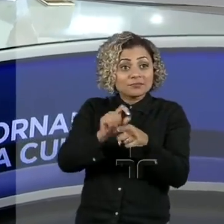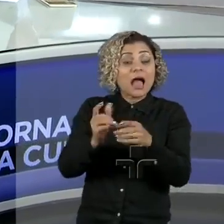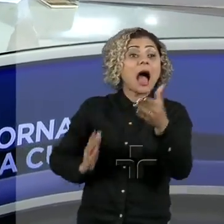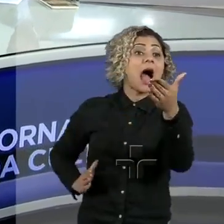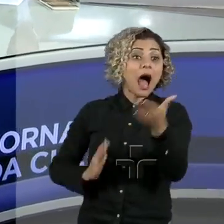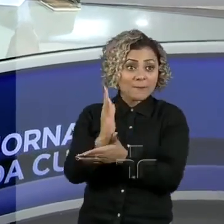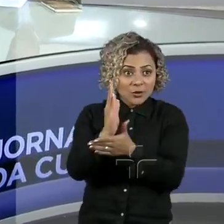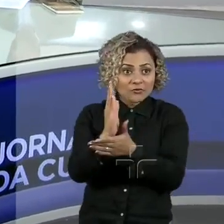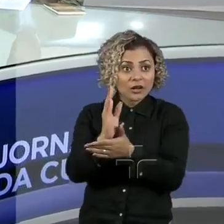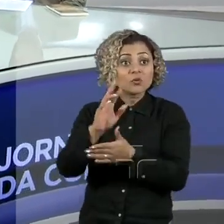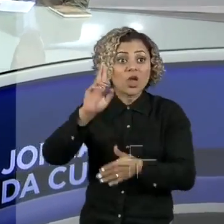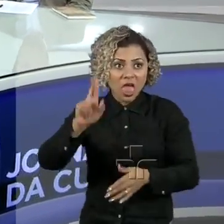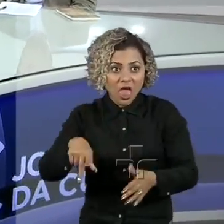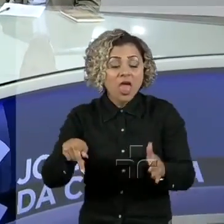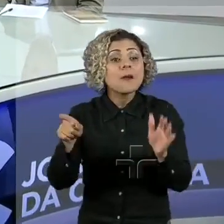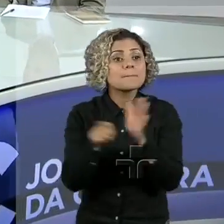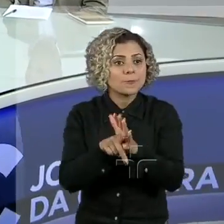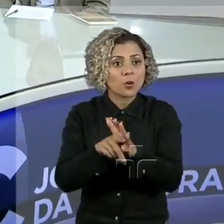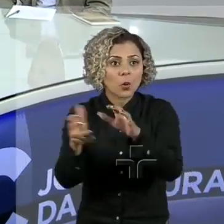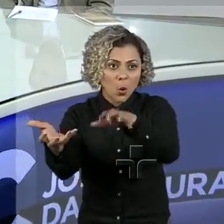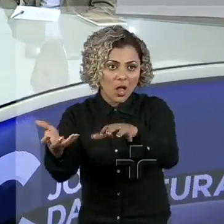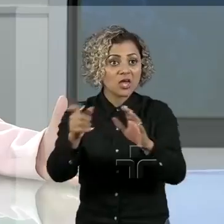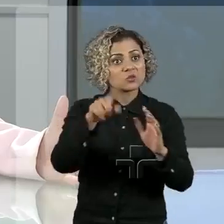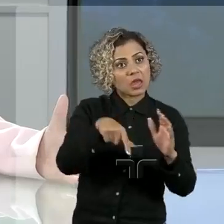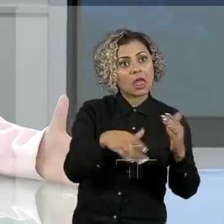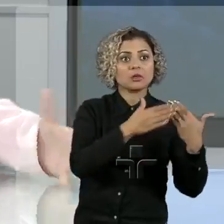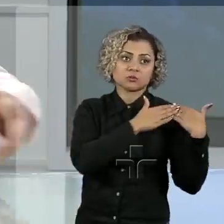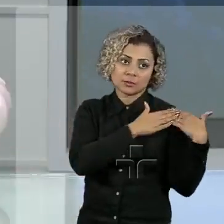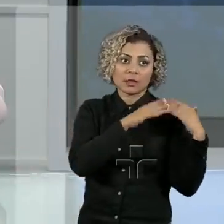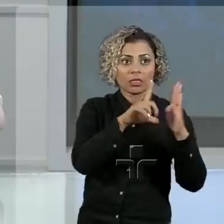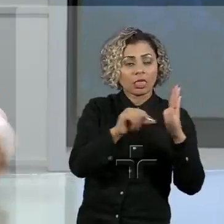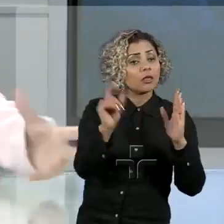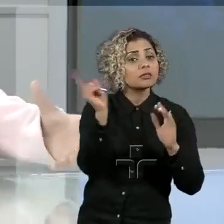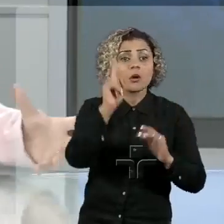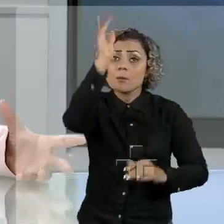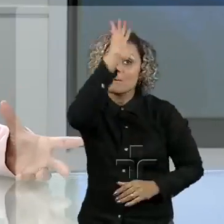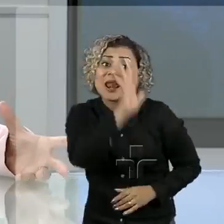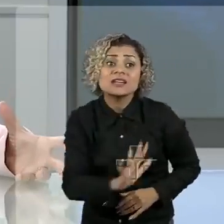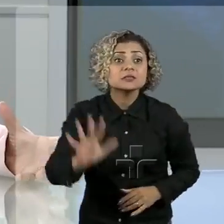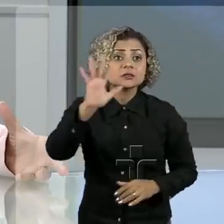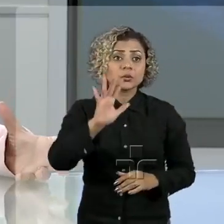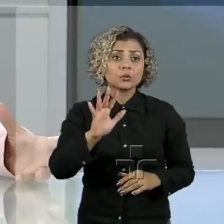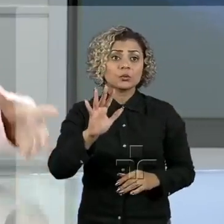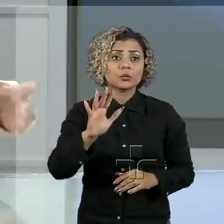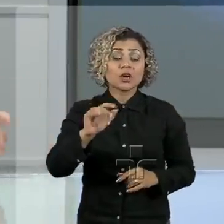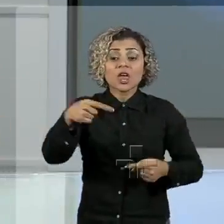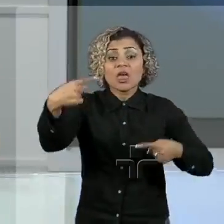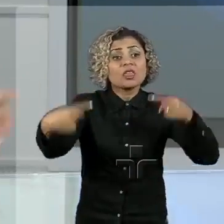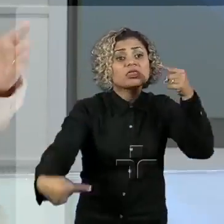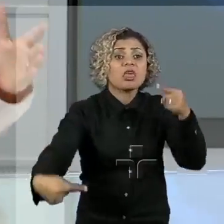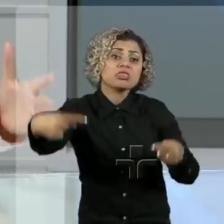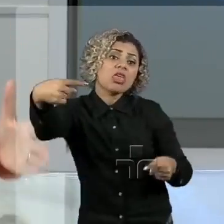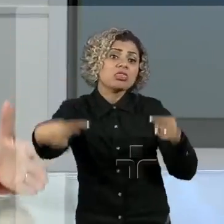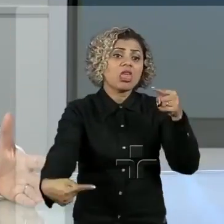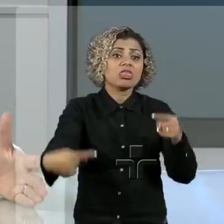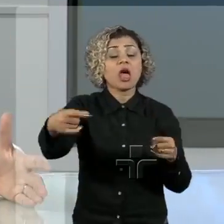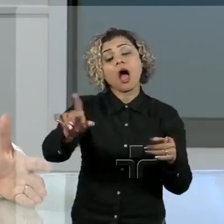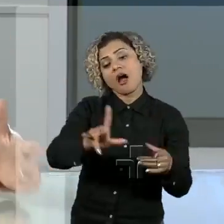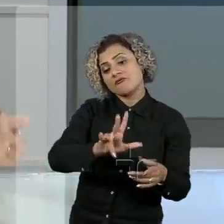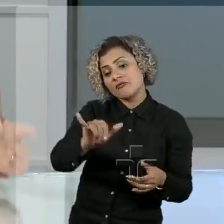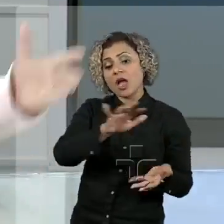governo do Congresso, ela é a reforma do Brasil. Está uma discussão de digital. Então, vamos fazer andar na